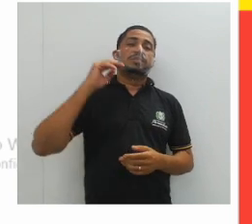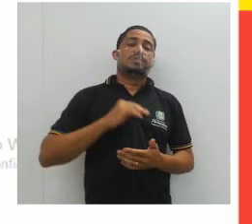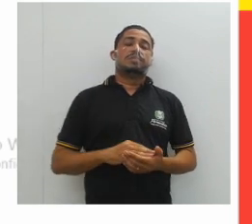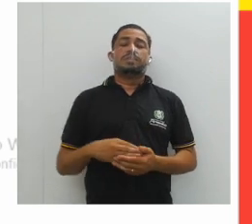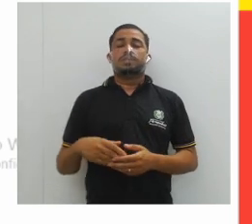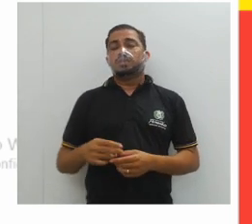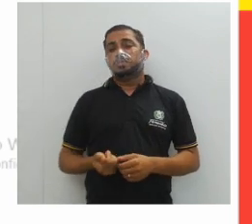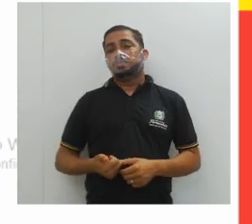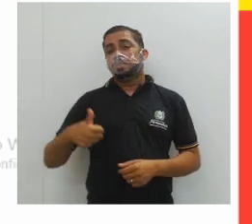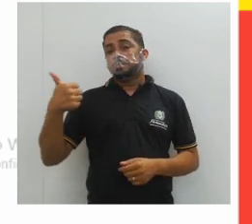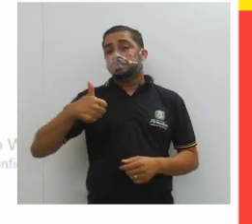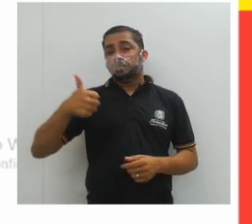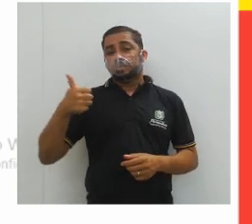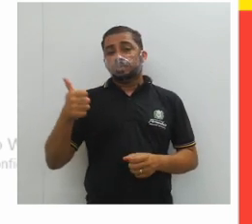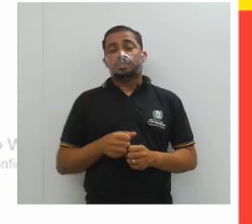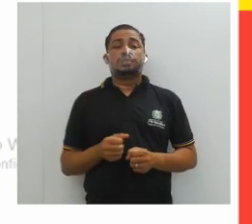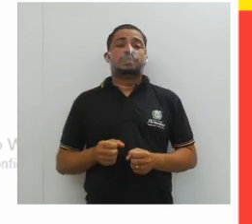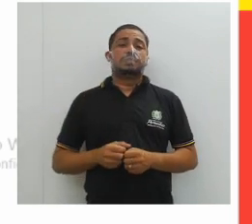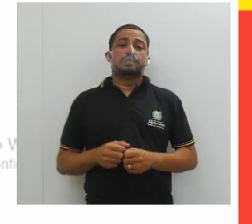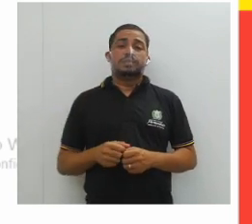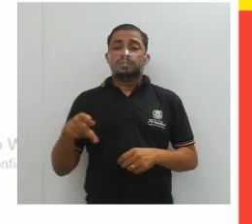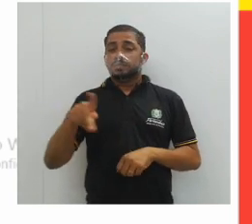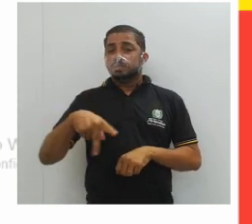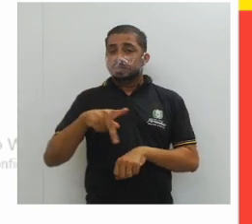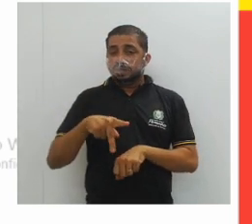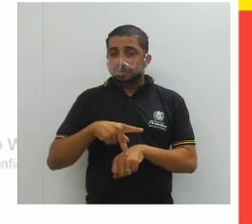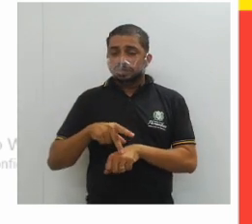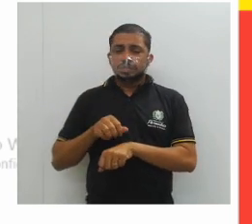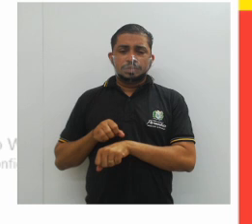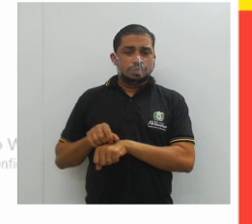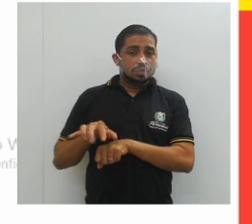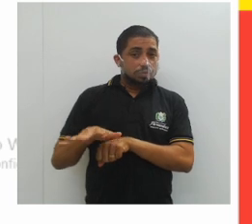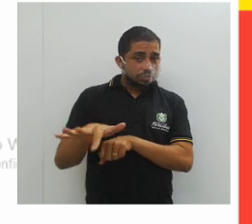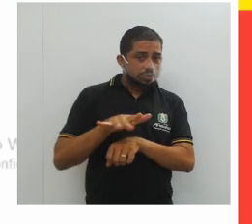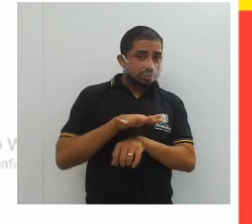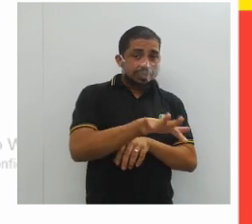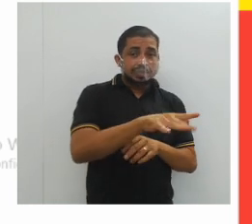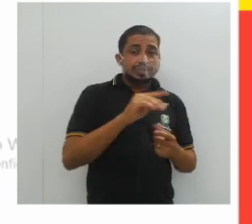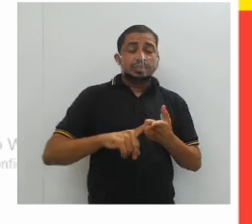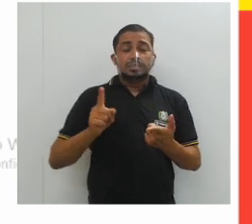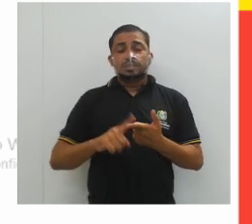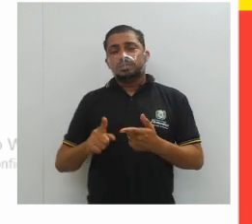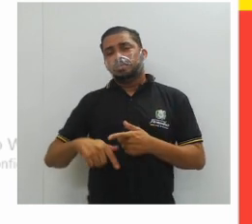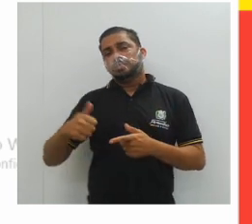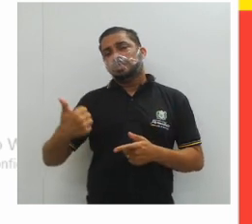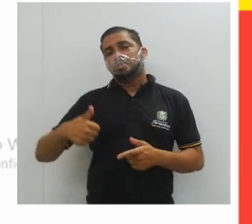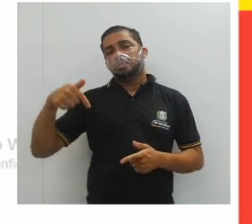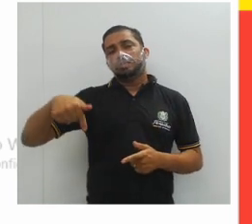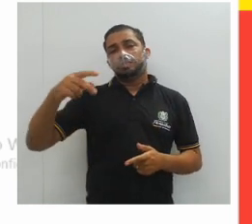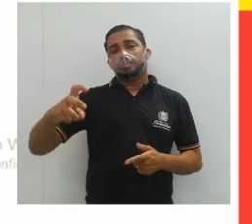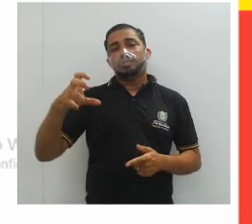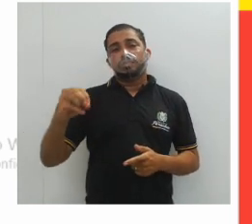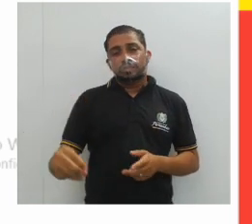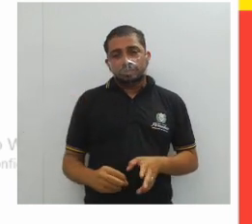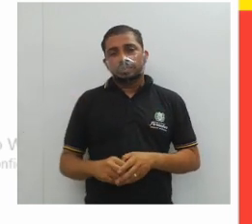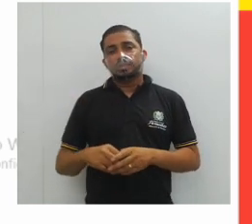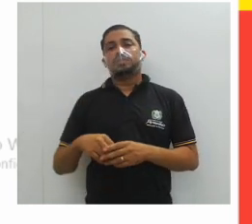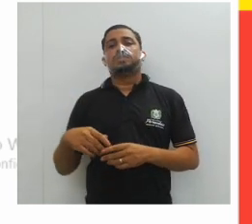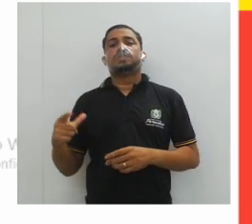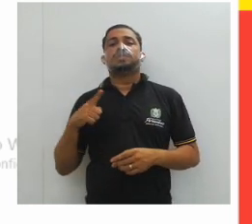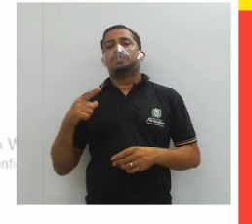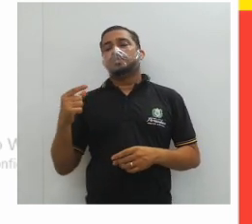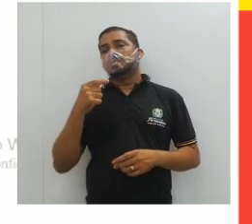né, a expansão do comércio dos países colonialistas, a gente estava dizendo isso ontem, né? Lá em 1750, os países coloniais